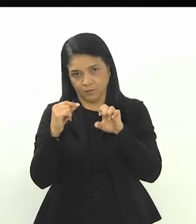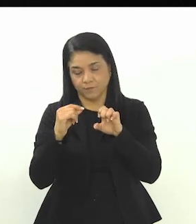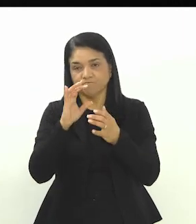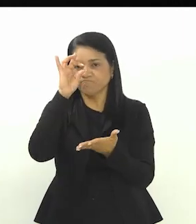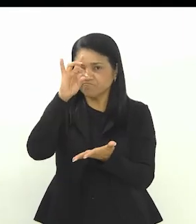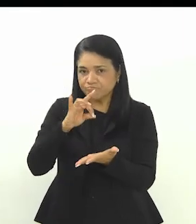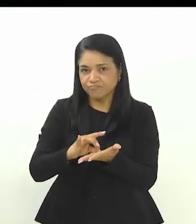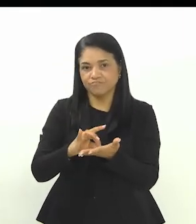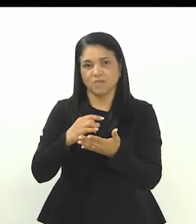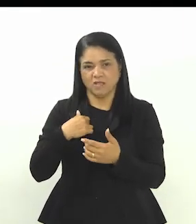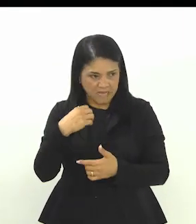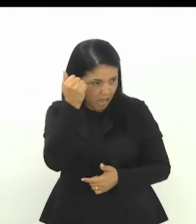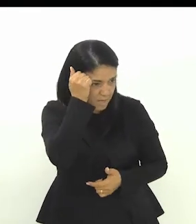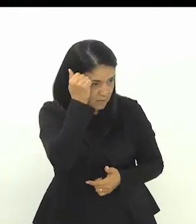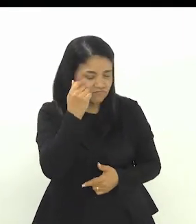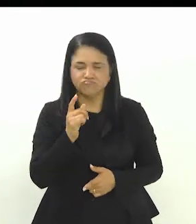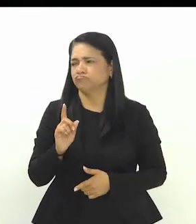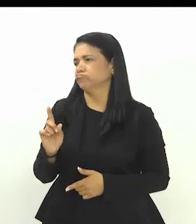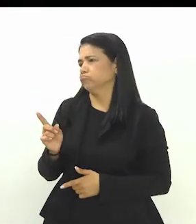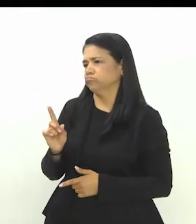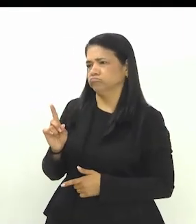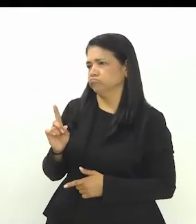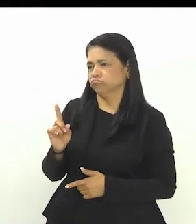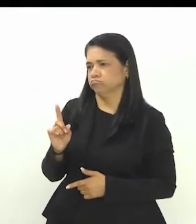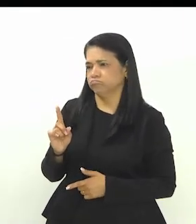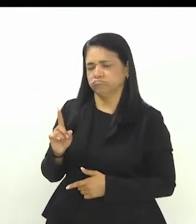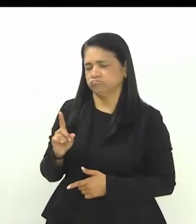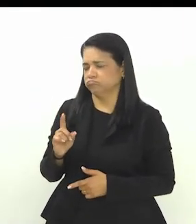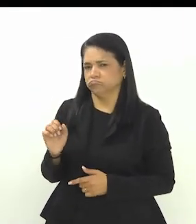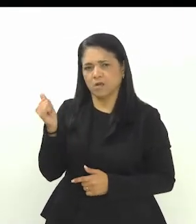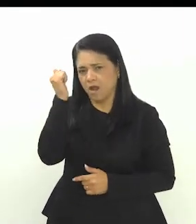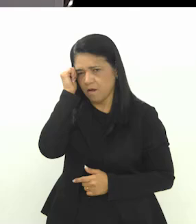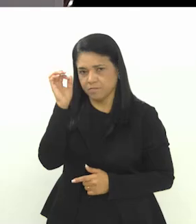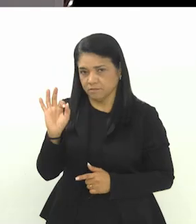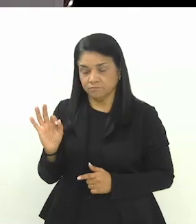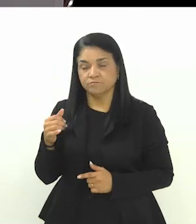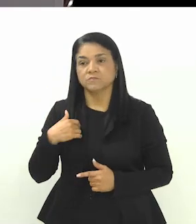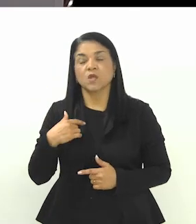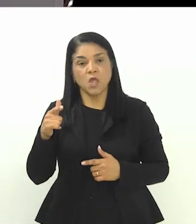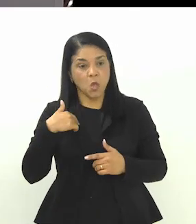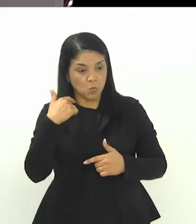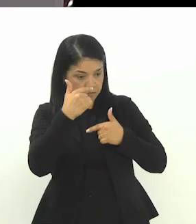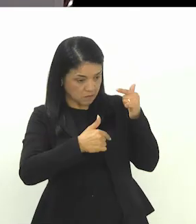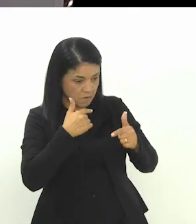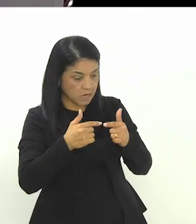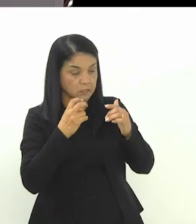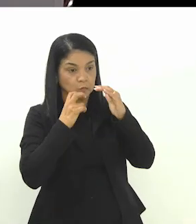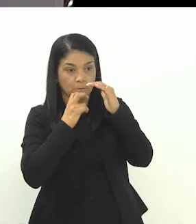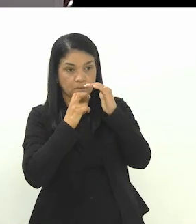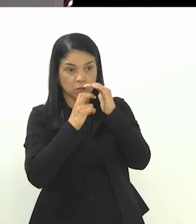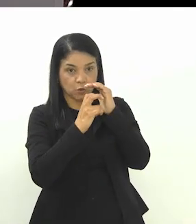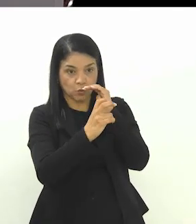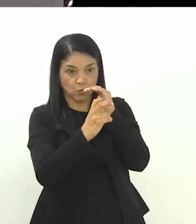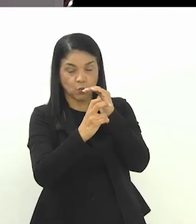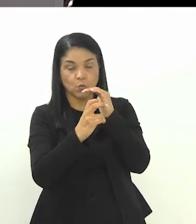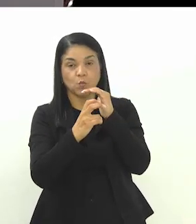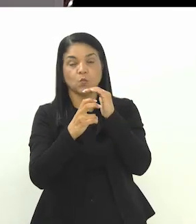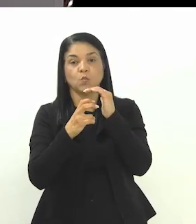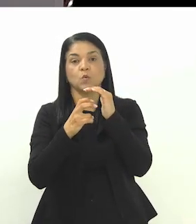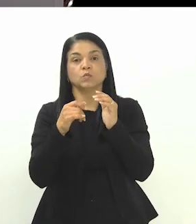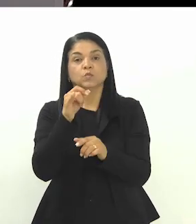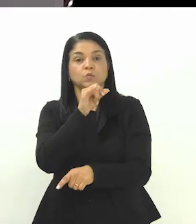empreendedor, sim. E não se arrepende, né? Não, nem um pouco. Você sabe que eu trabalhei no metrô do Rio de Janeiro,